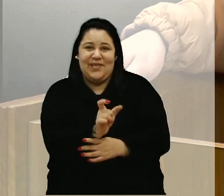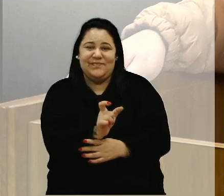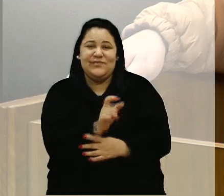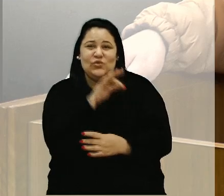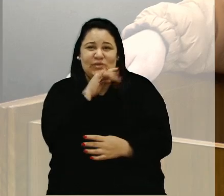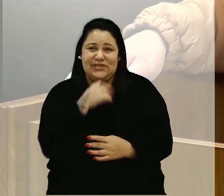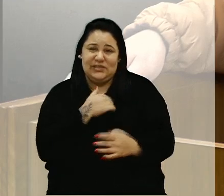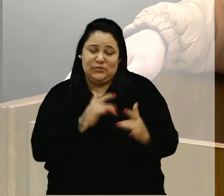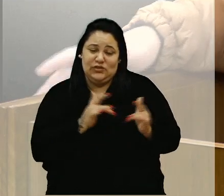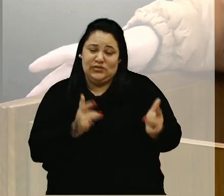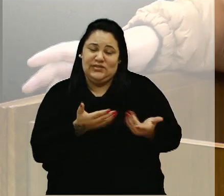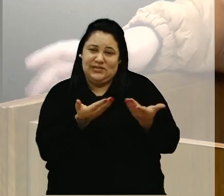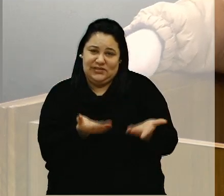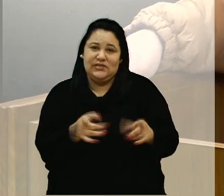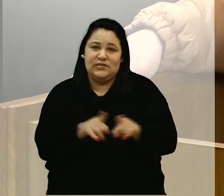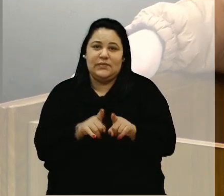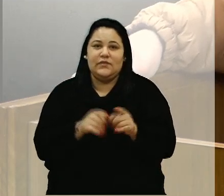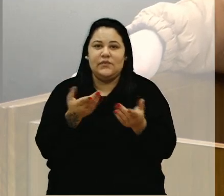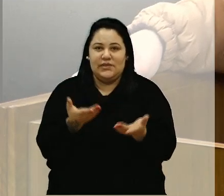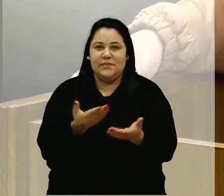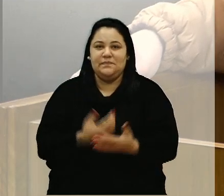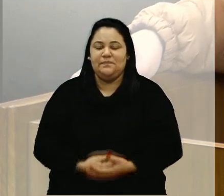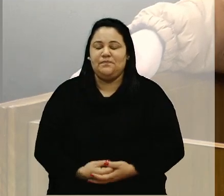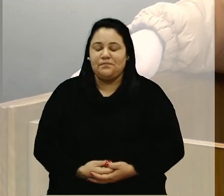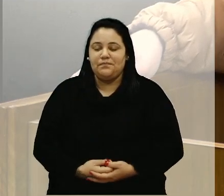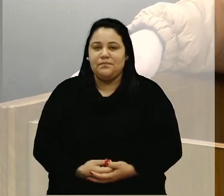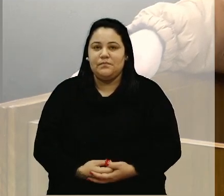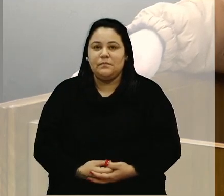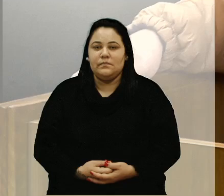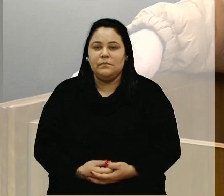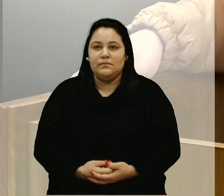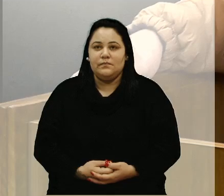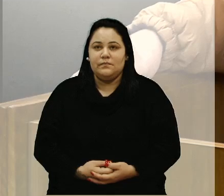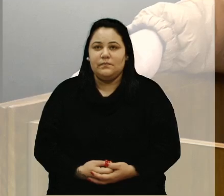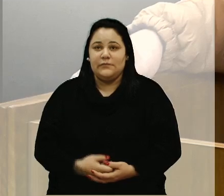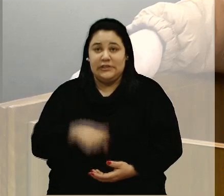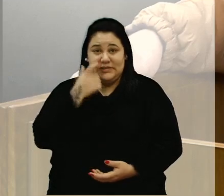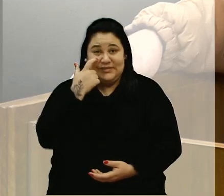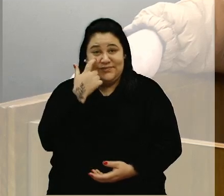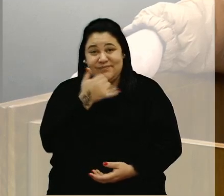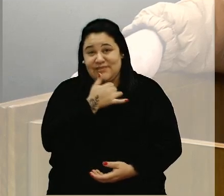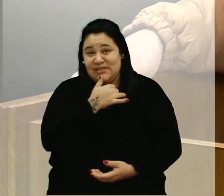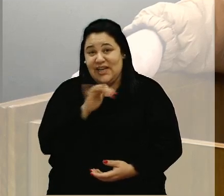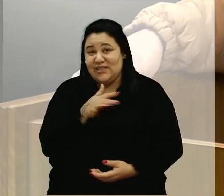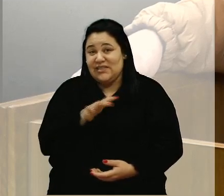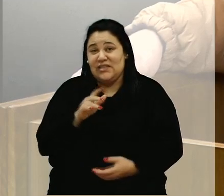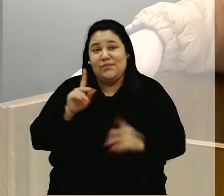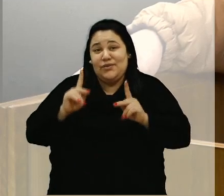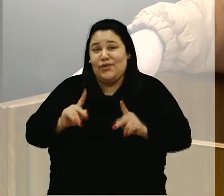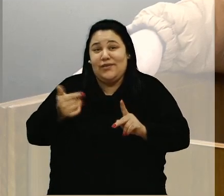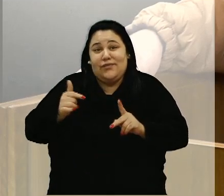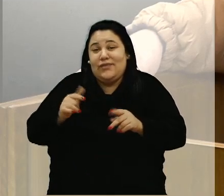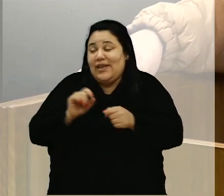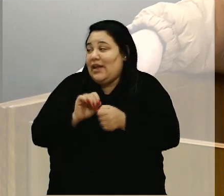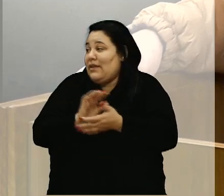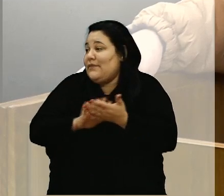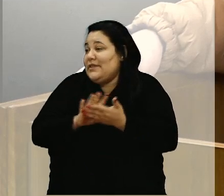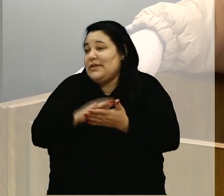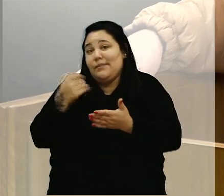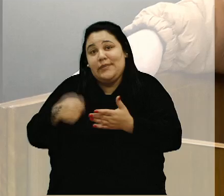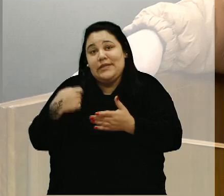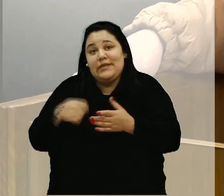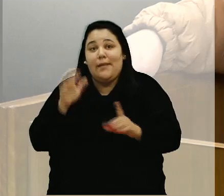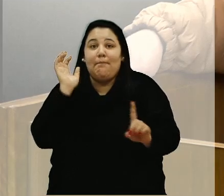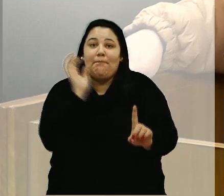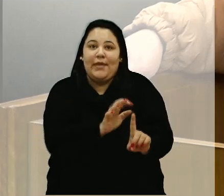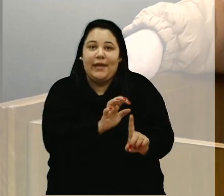temos recebido. Vendo aí, infelizmente. E é como a gente falou, muitas vezes a pessoa não tem o que agregar, ela ataca. É mais fácil falar